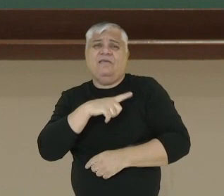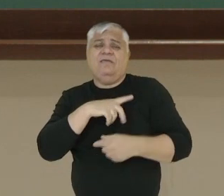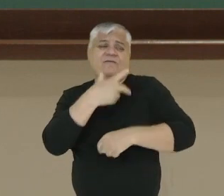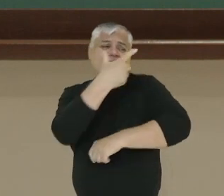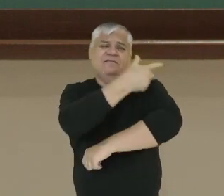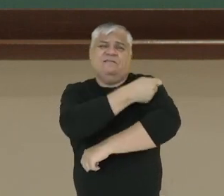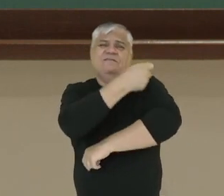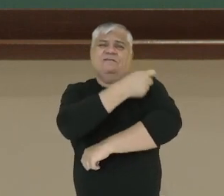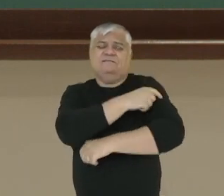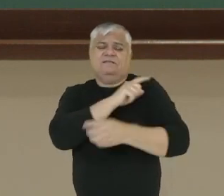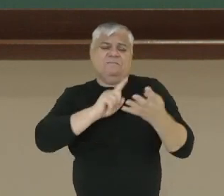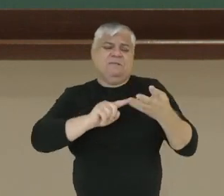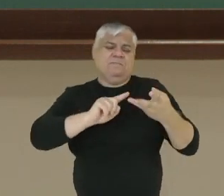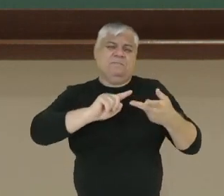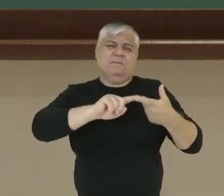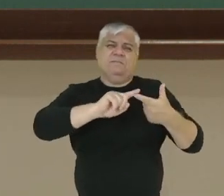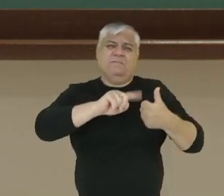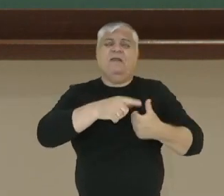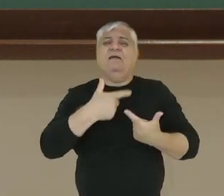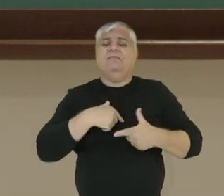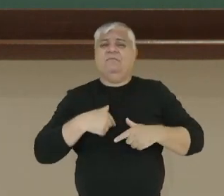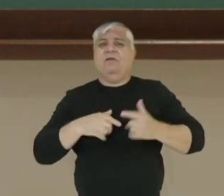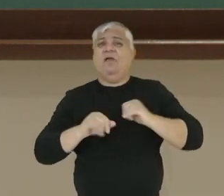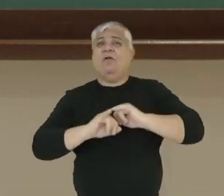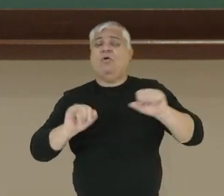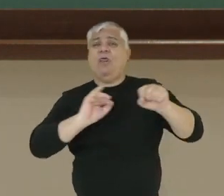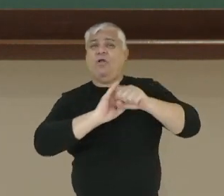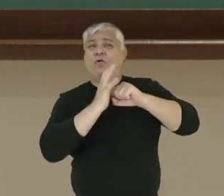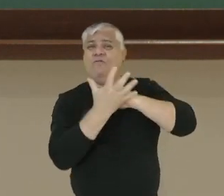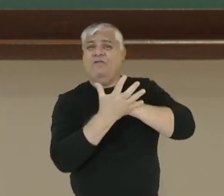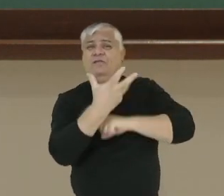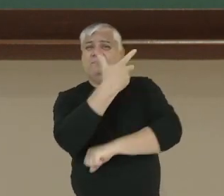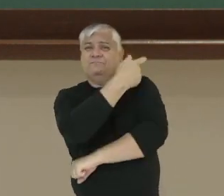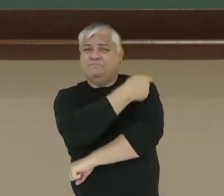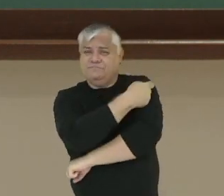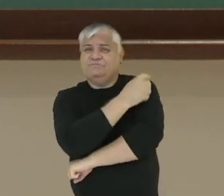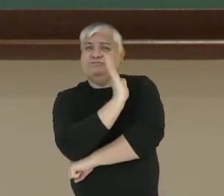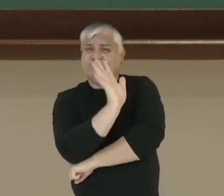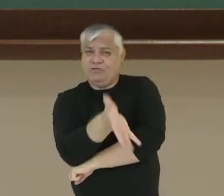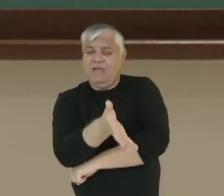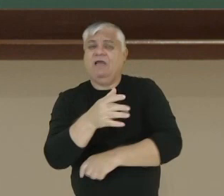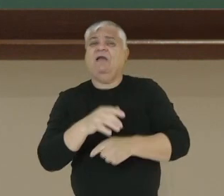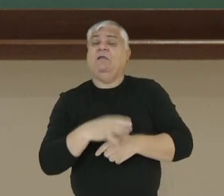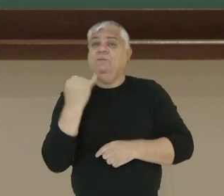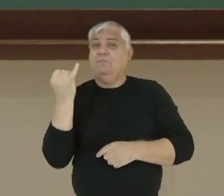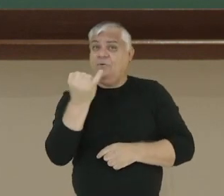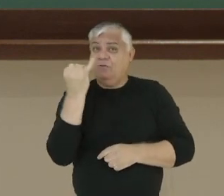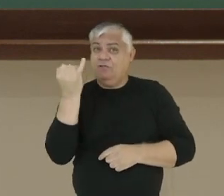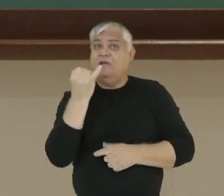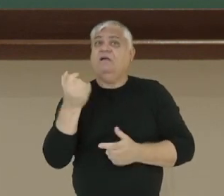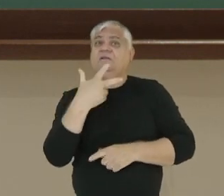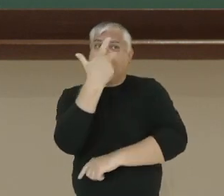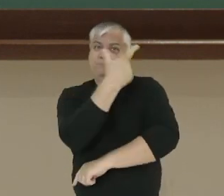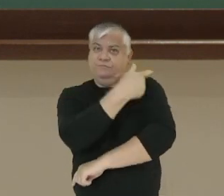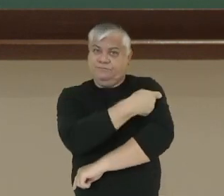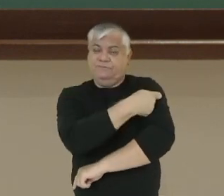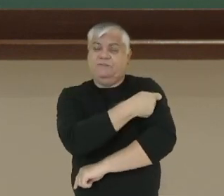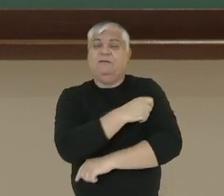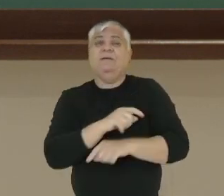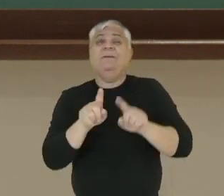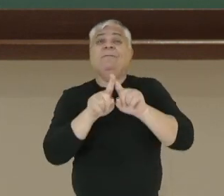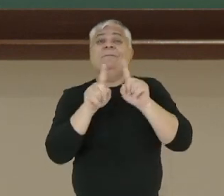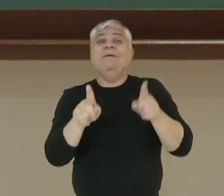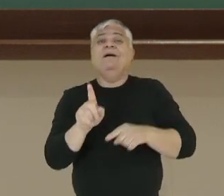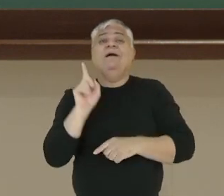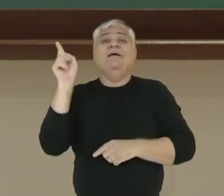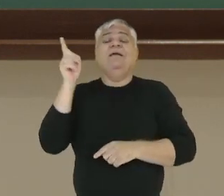está aí com grandes campanhas de vacinação contra o coronavírus, a gente viu a importância de estar sendo vacinado, só que